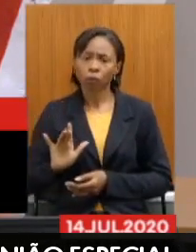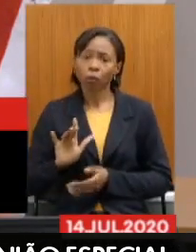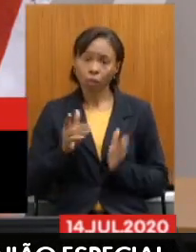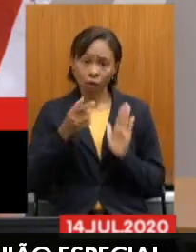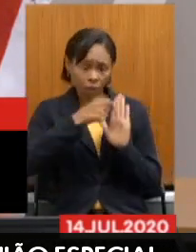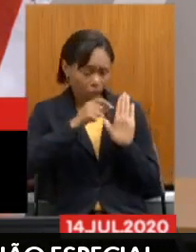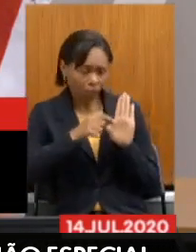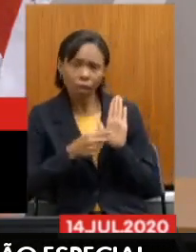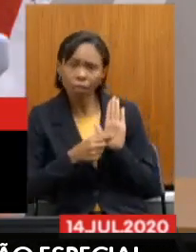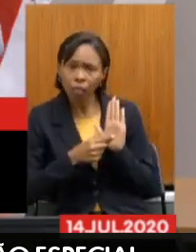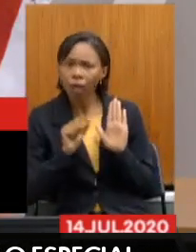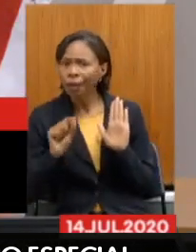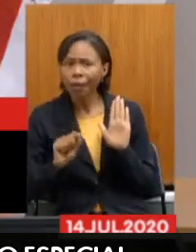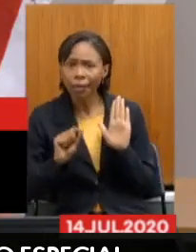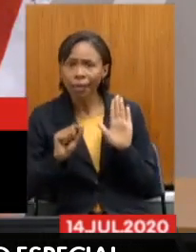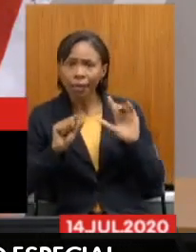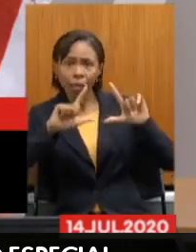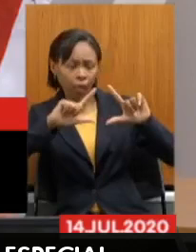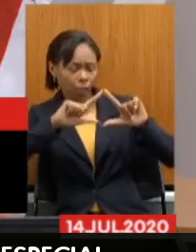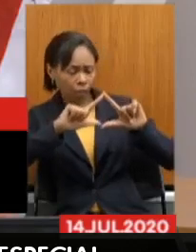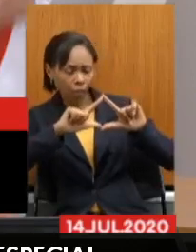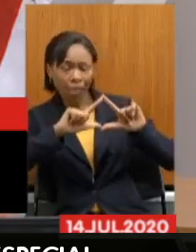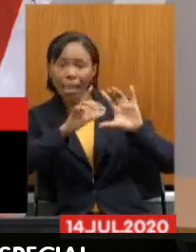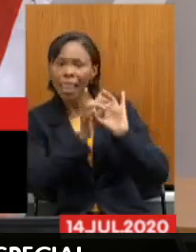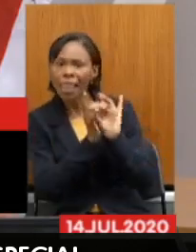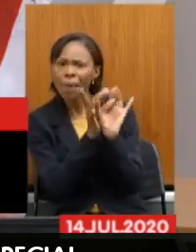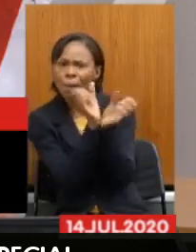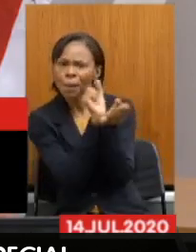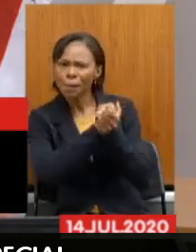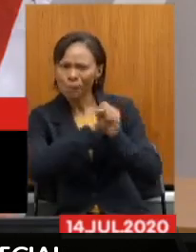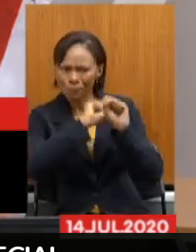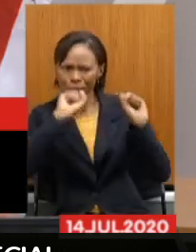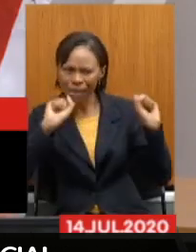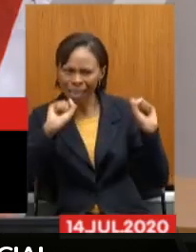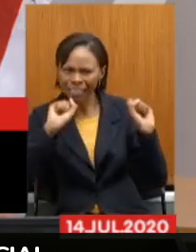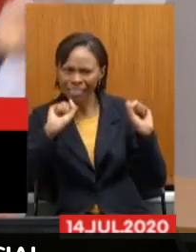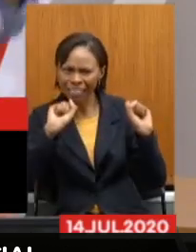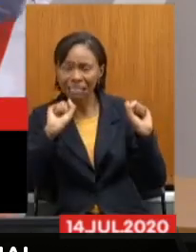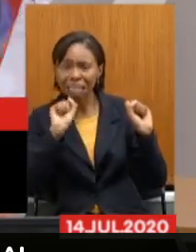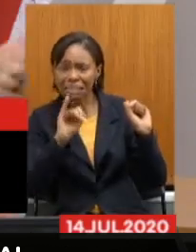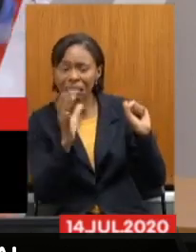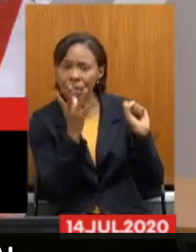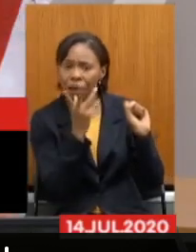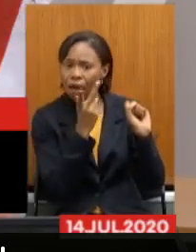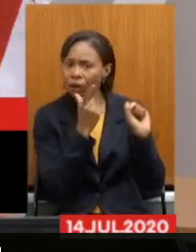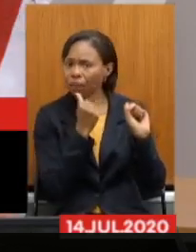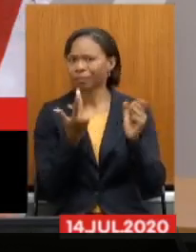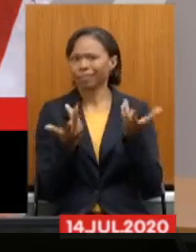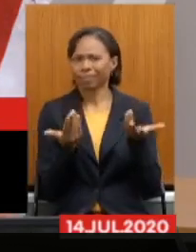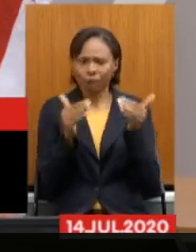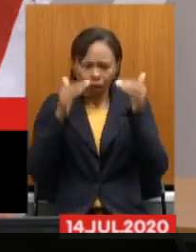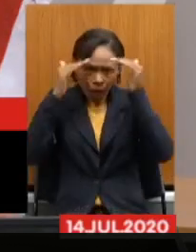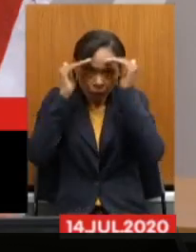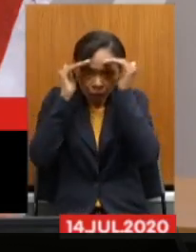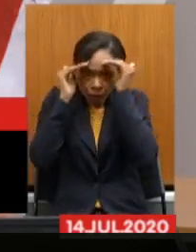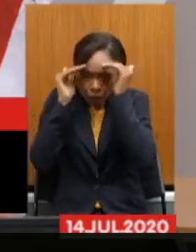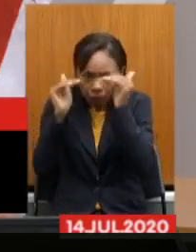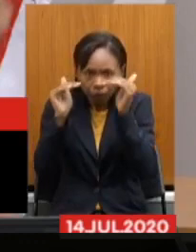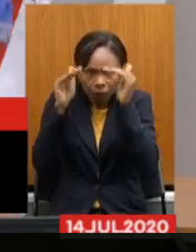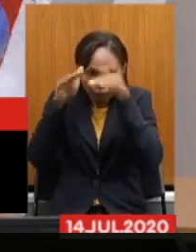aqui, libertas costará também. Ou seja, liberdade, ainda que tardia. Não se curvem diante do